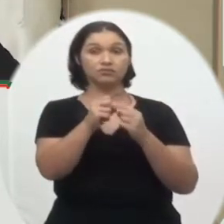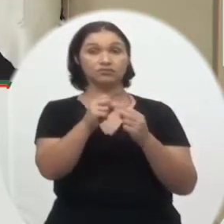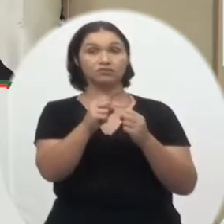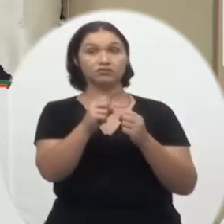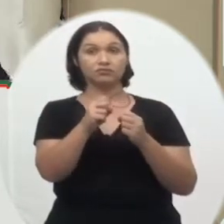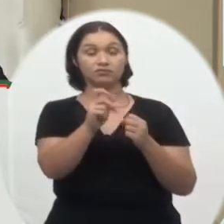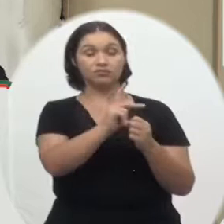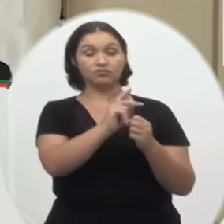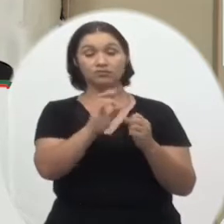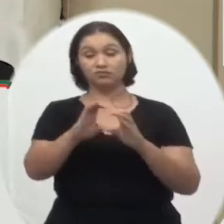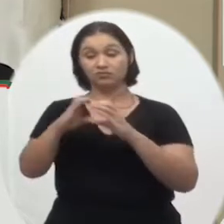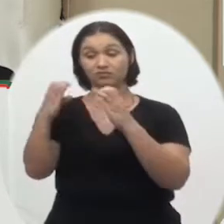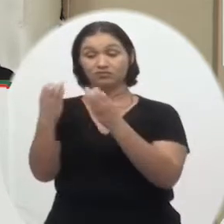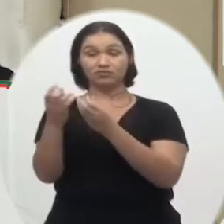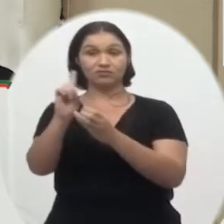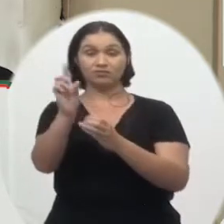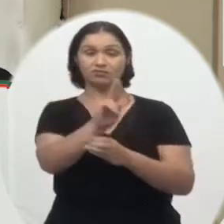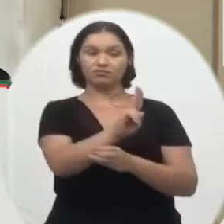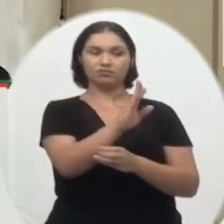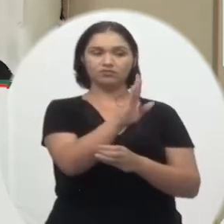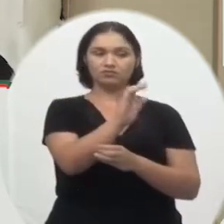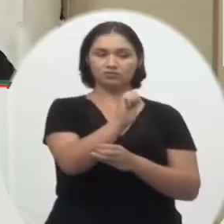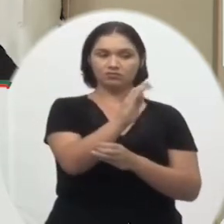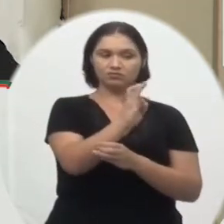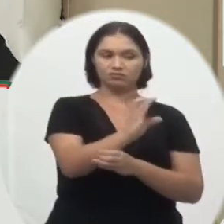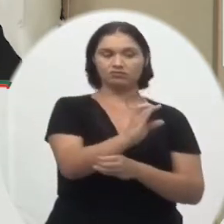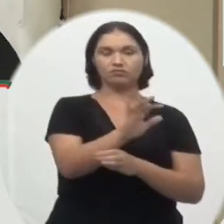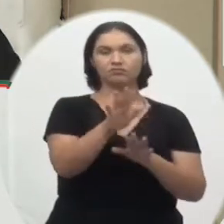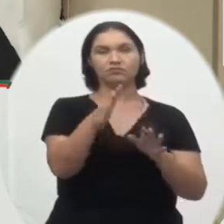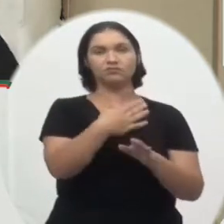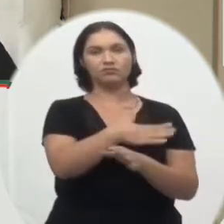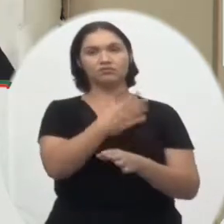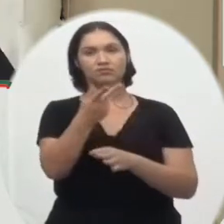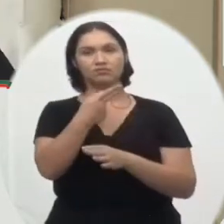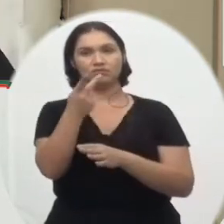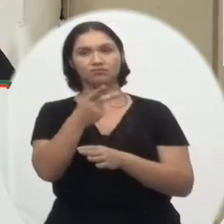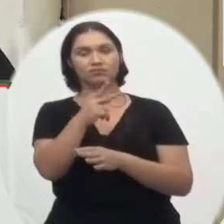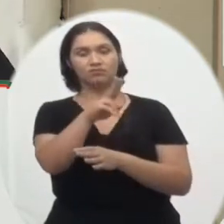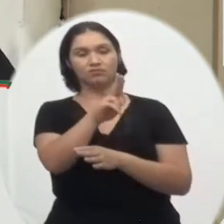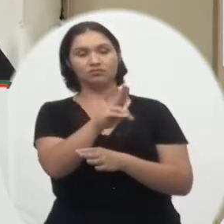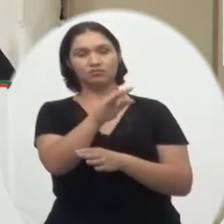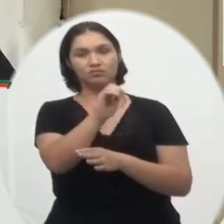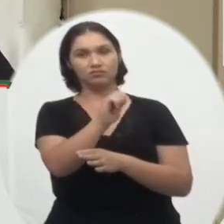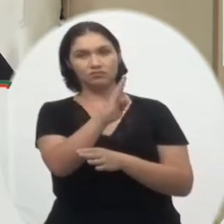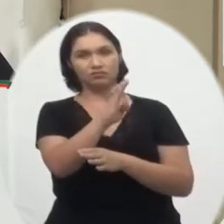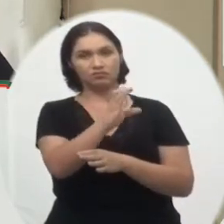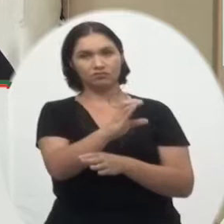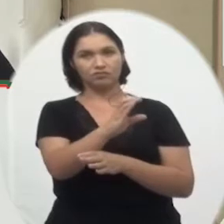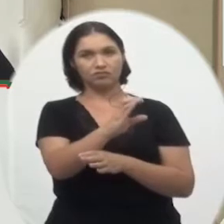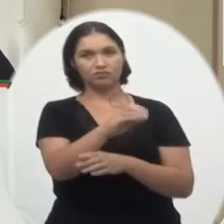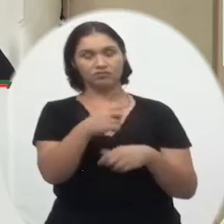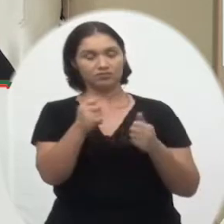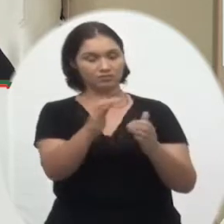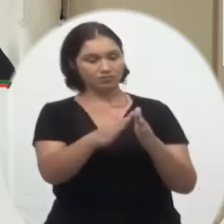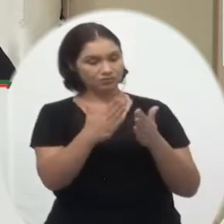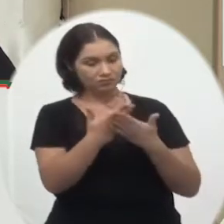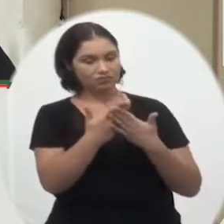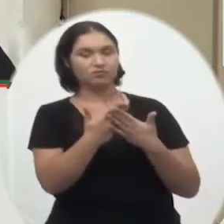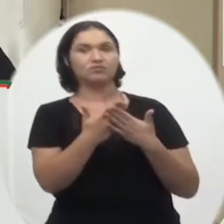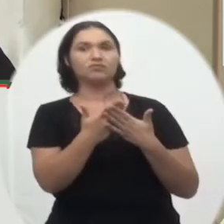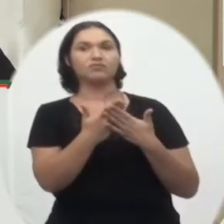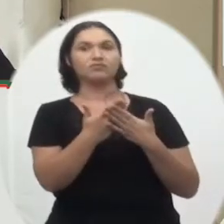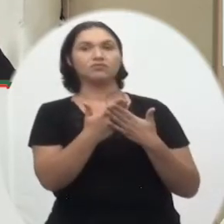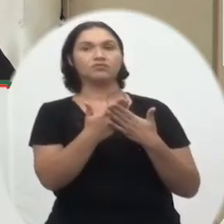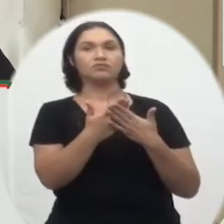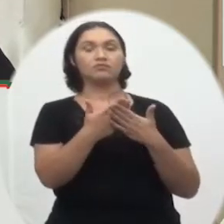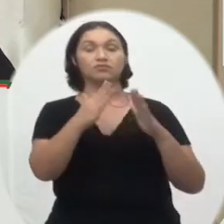OABC, né? E dizer que a nossa instituição, o OABC, não precisa de requerimento, querido.